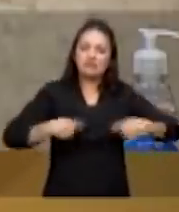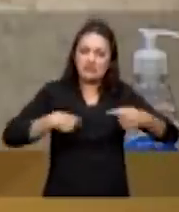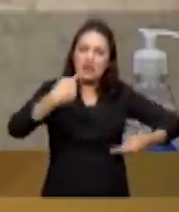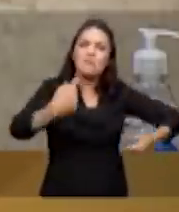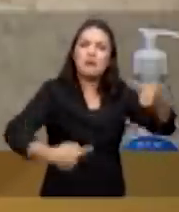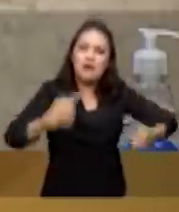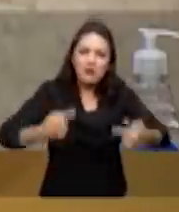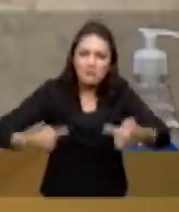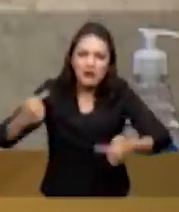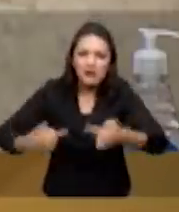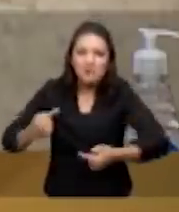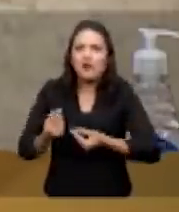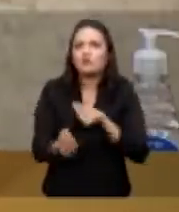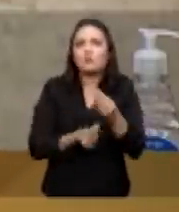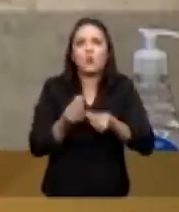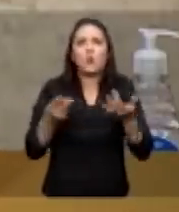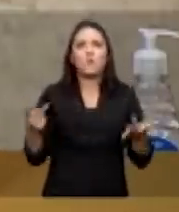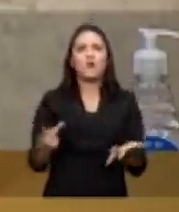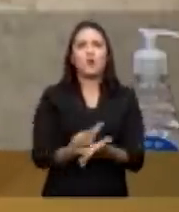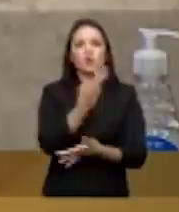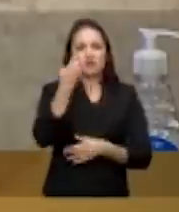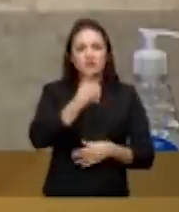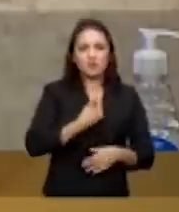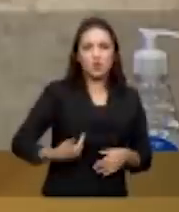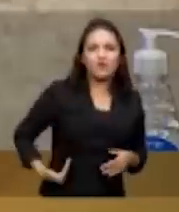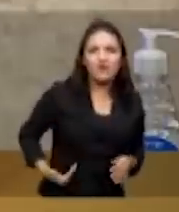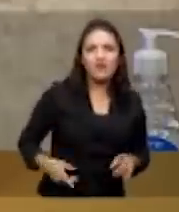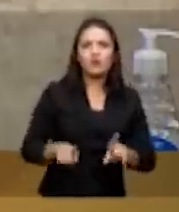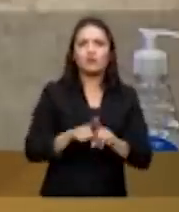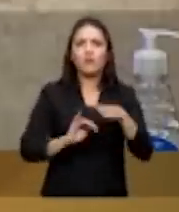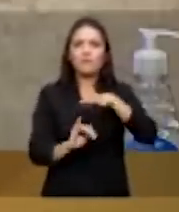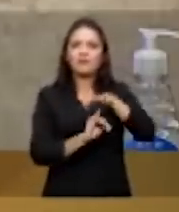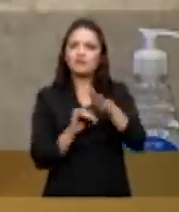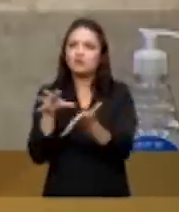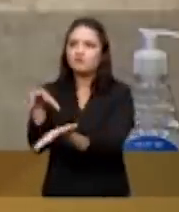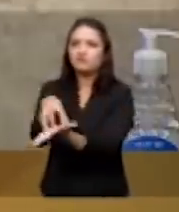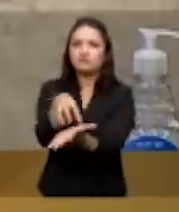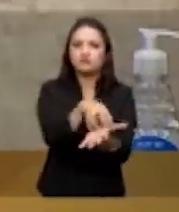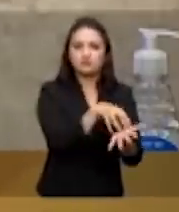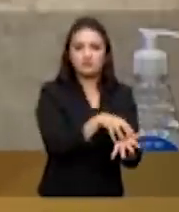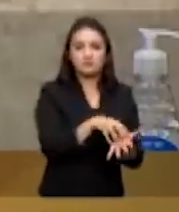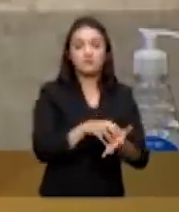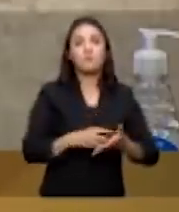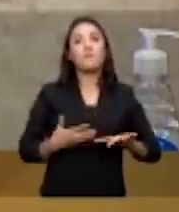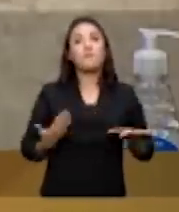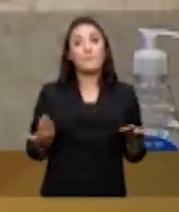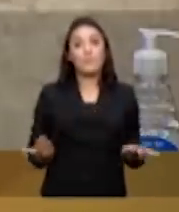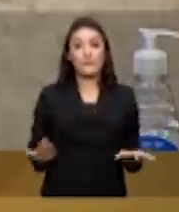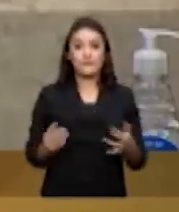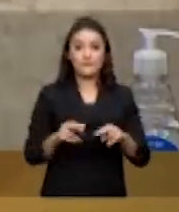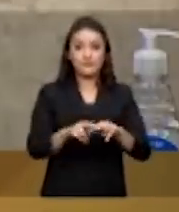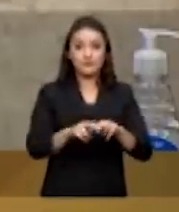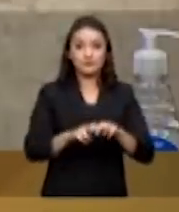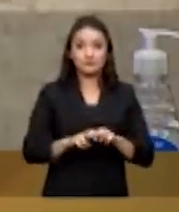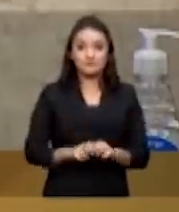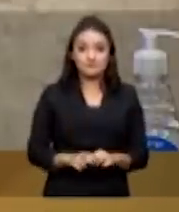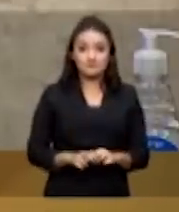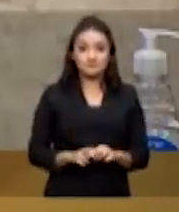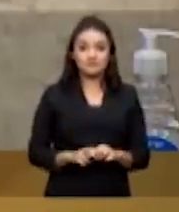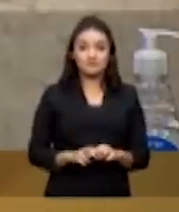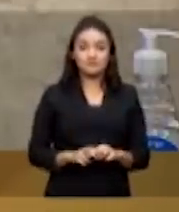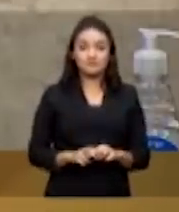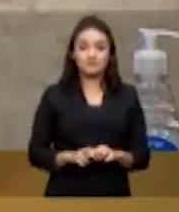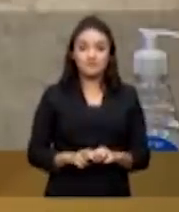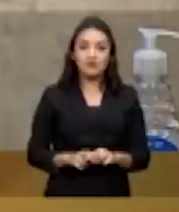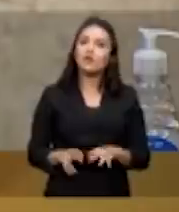desempenho dos seus governos e de suas instituições. Nesse contexto, em toda a